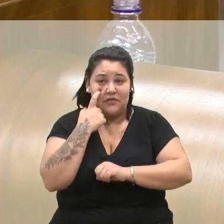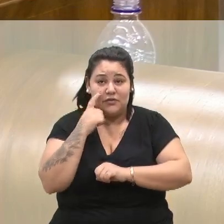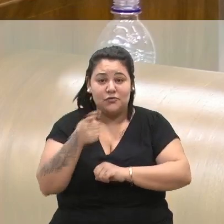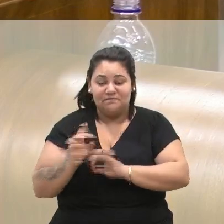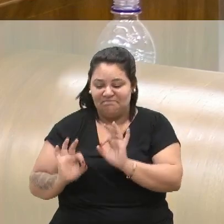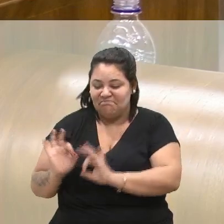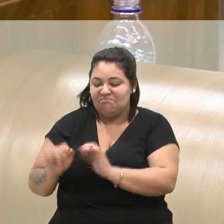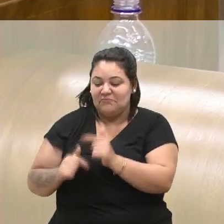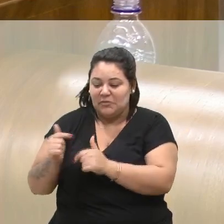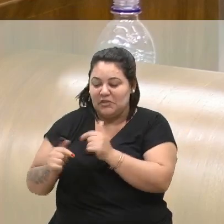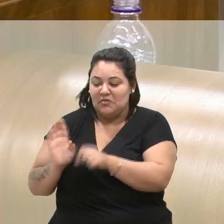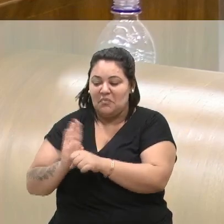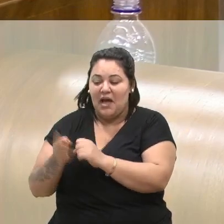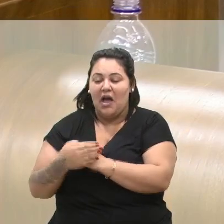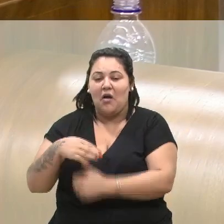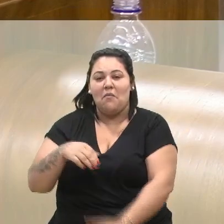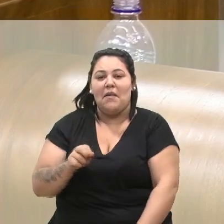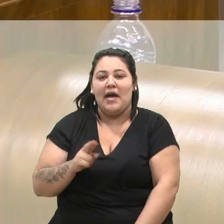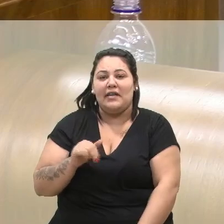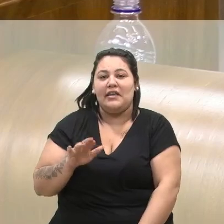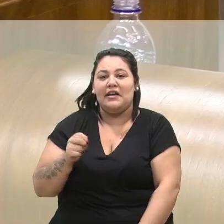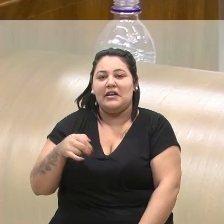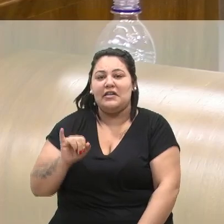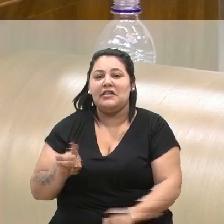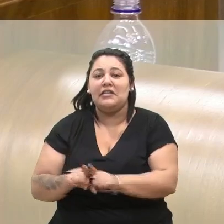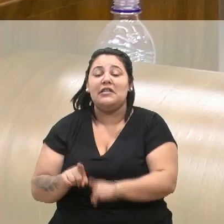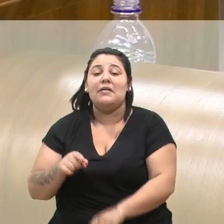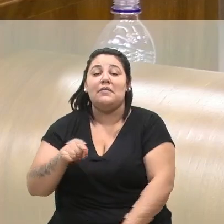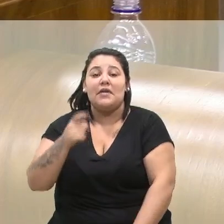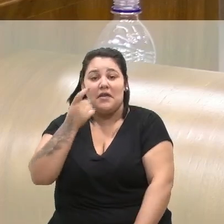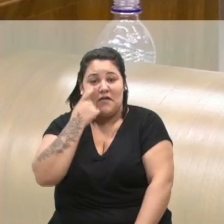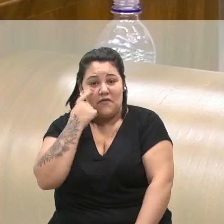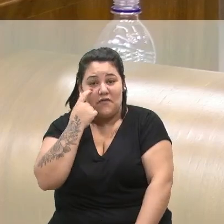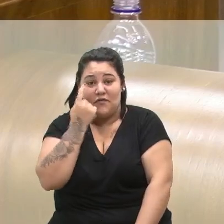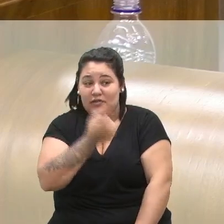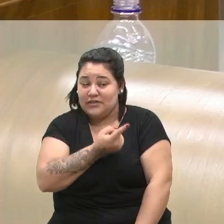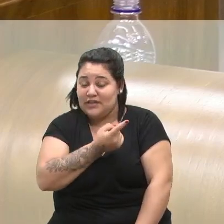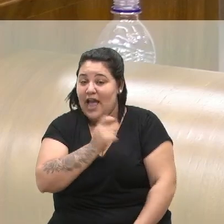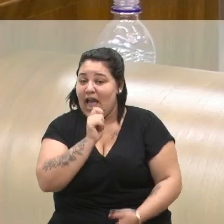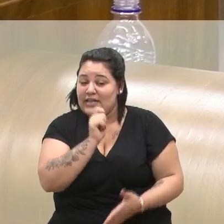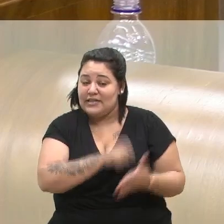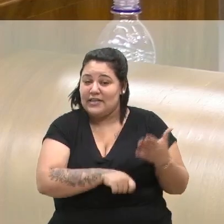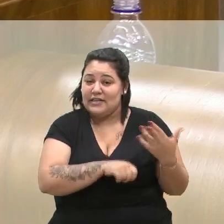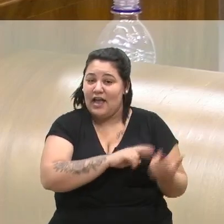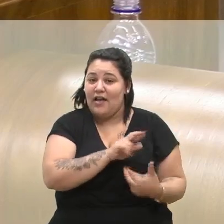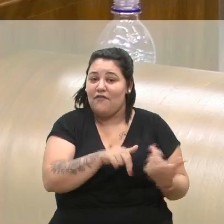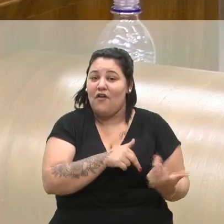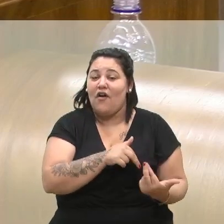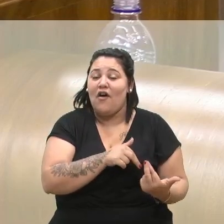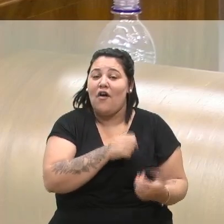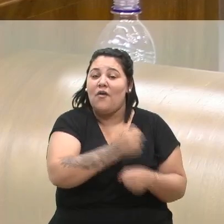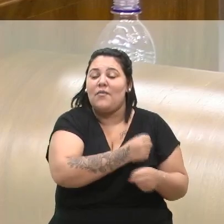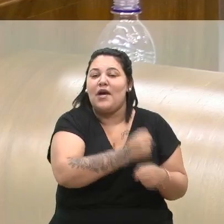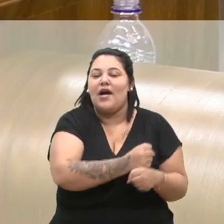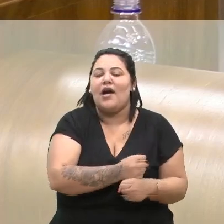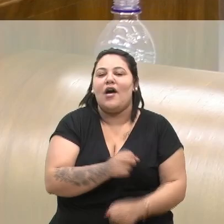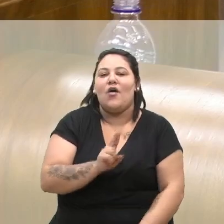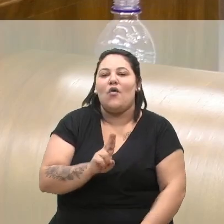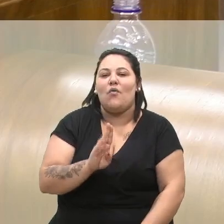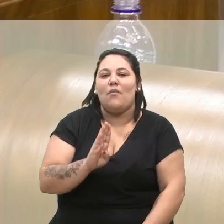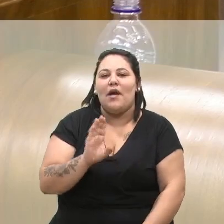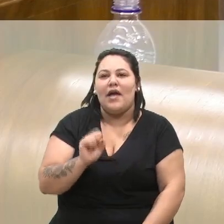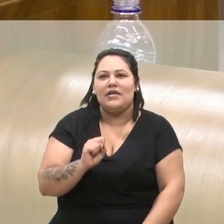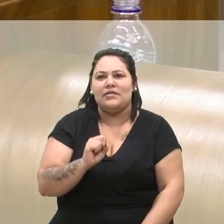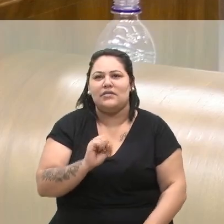Mariane, eu lhe enxerguei no dia que foi assinado a reforma da UBS. Então o senhor é um líder comunitário que merece